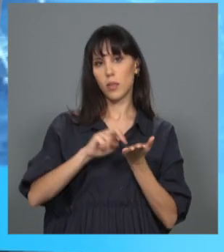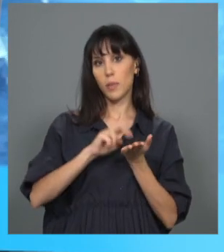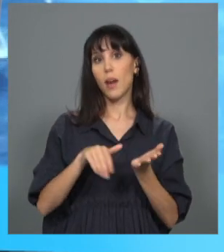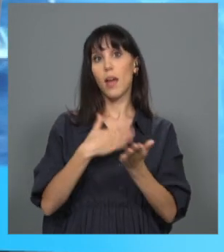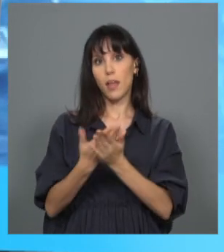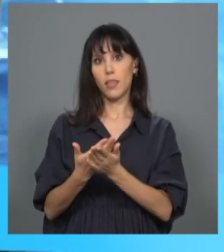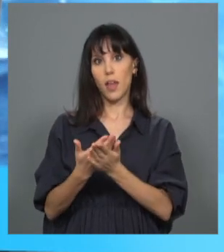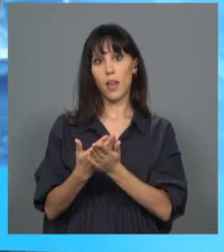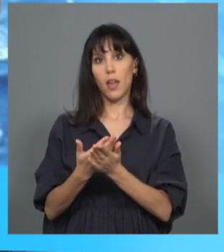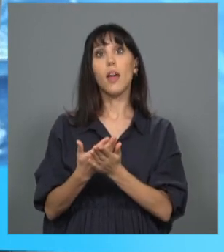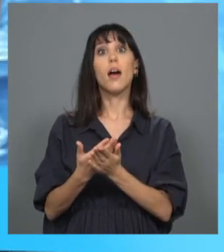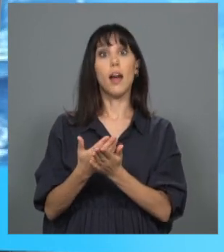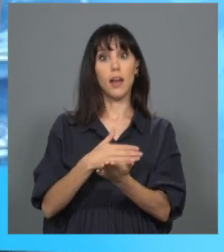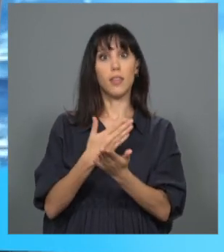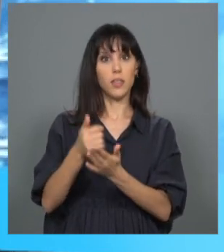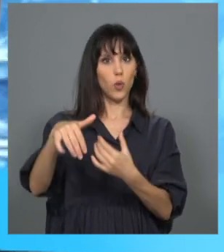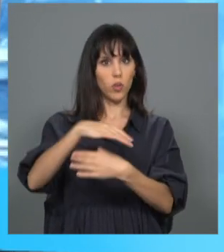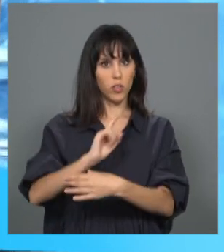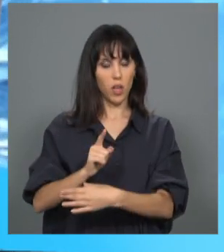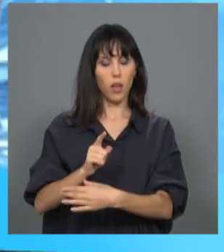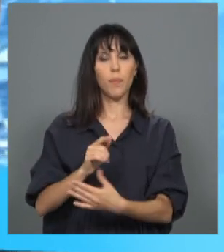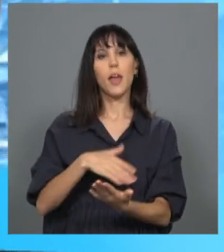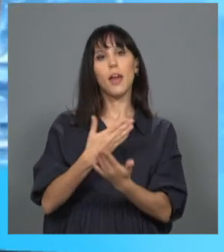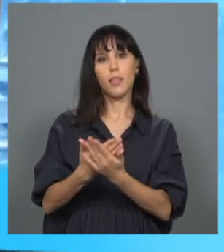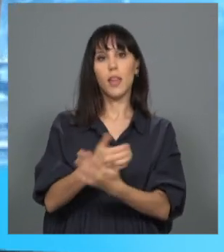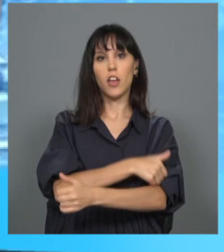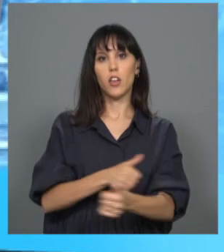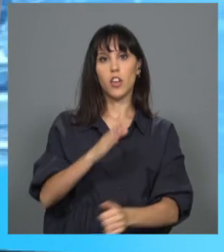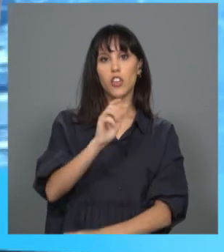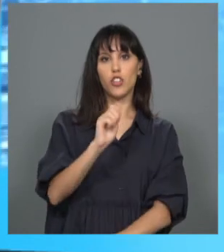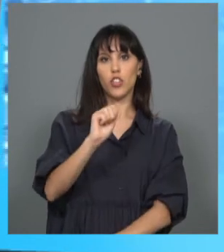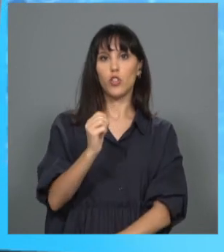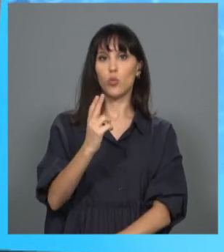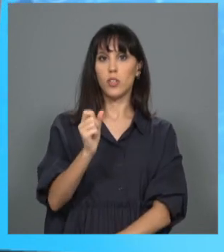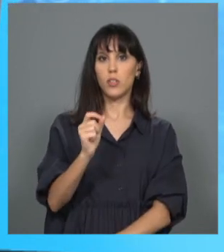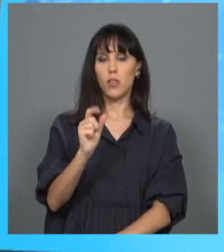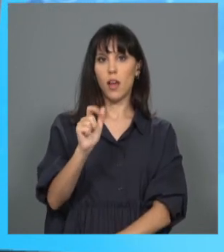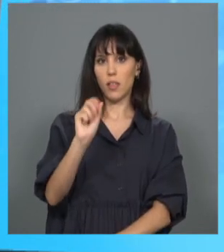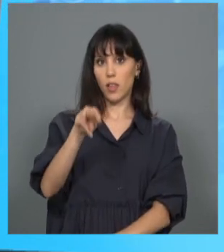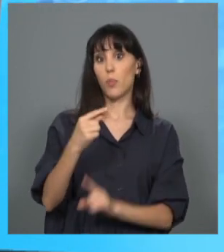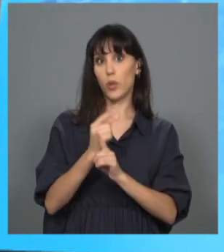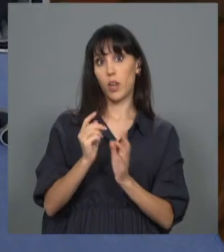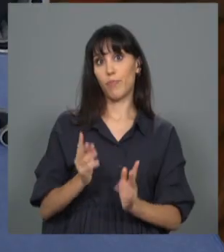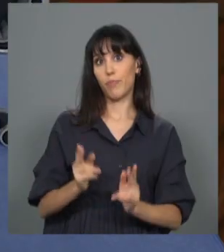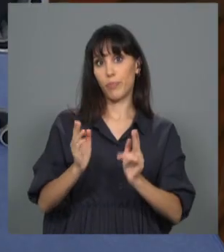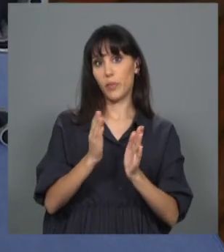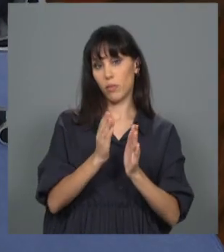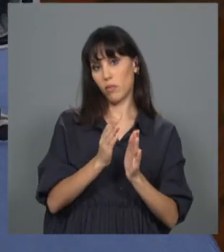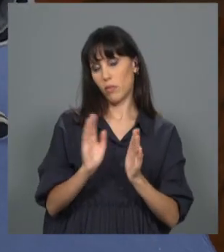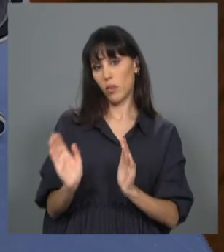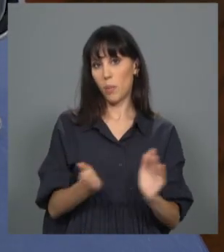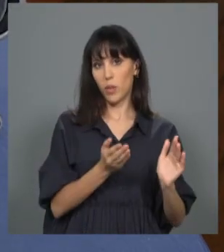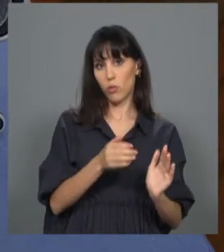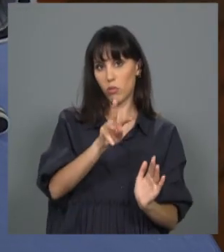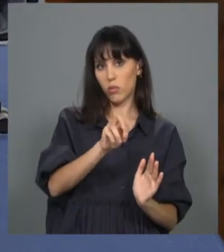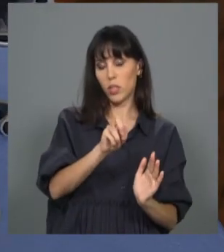esse texto, não é? No aqui, esse é o contexto. Estamos no capítulo 13 já. E vai ensinando,